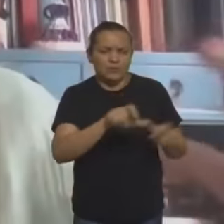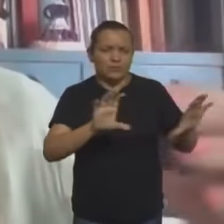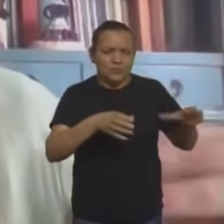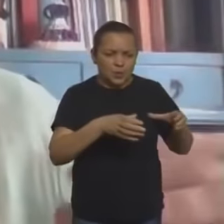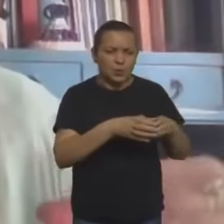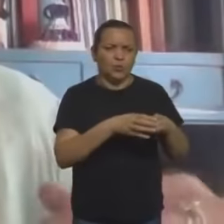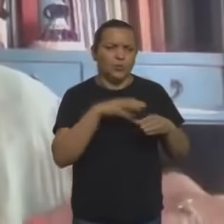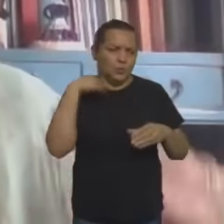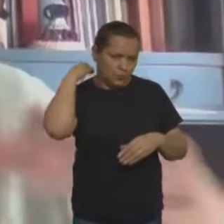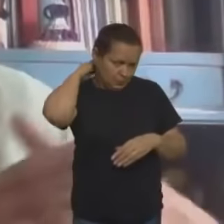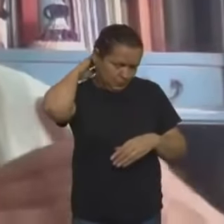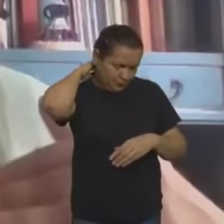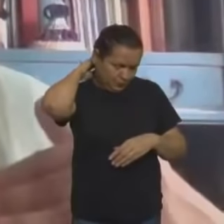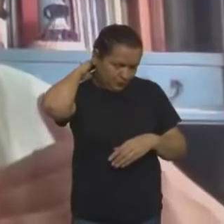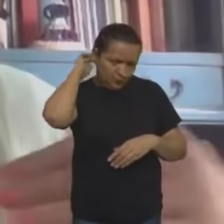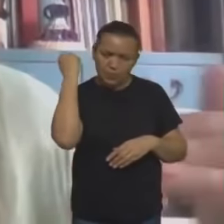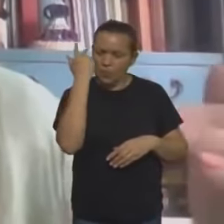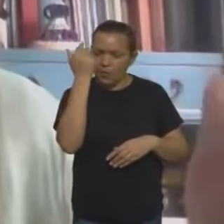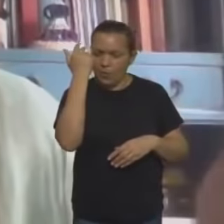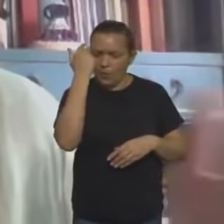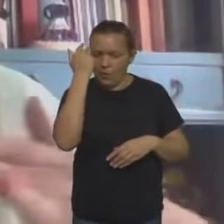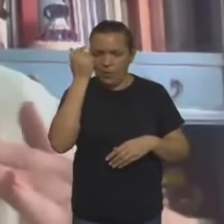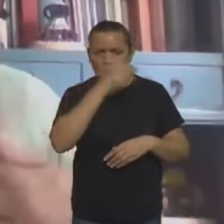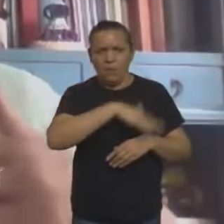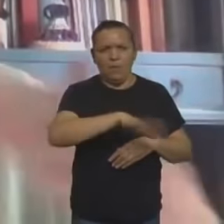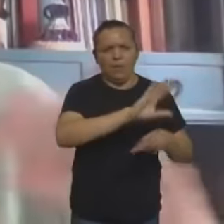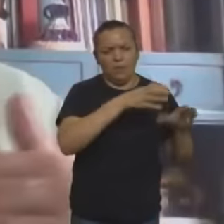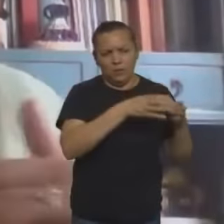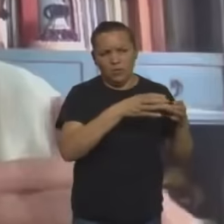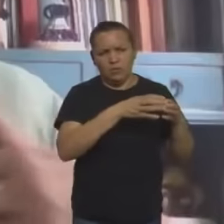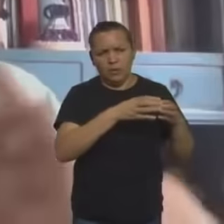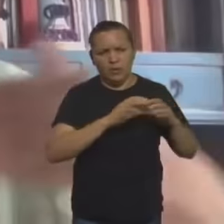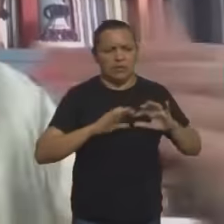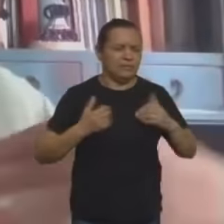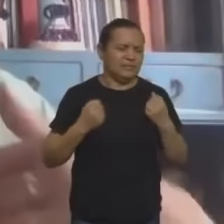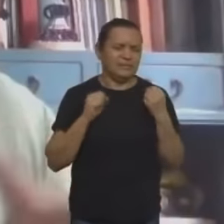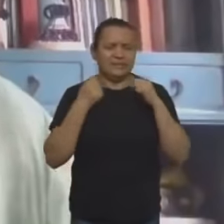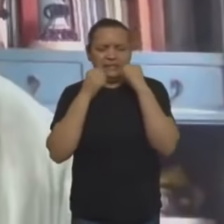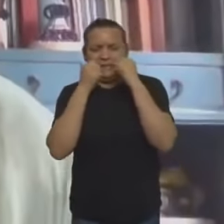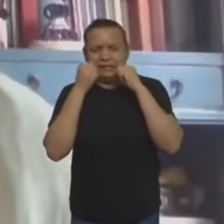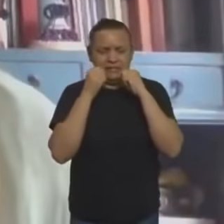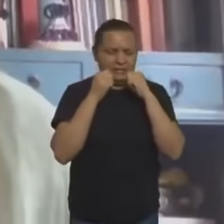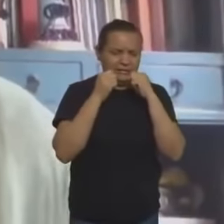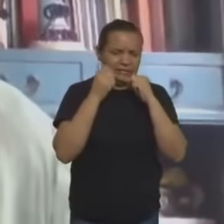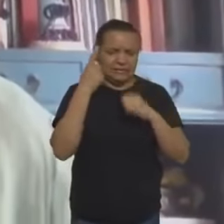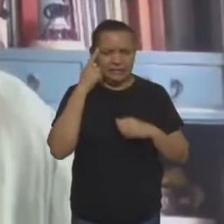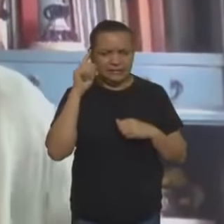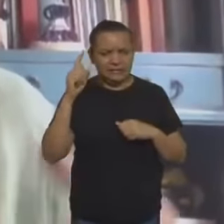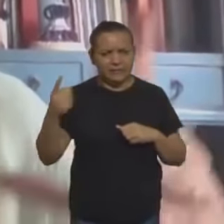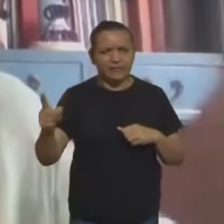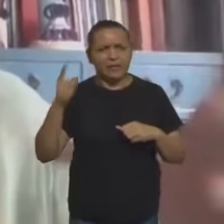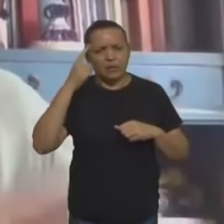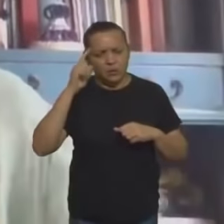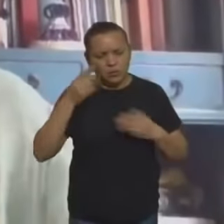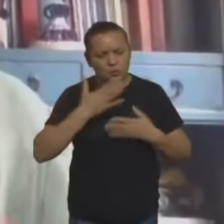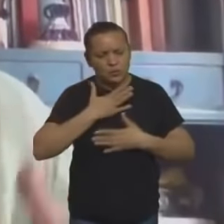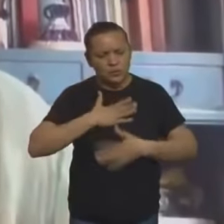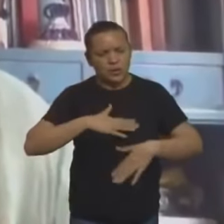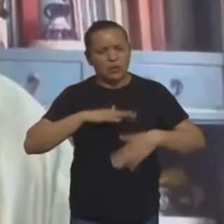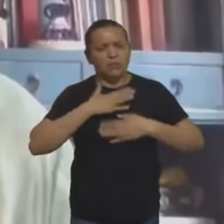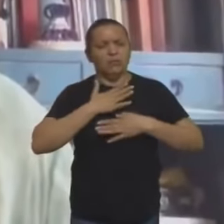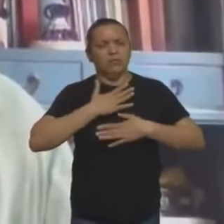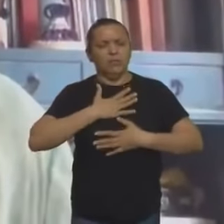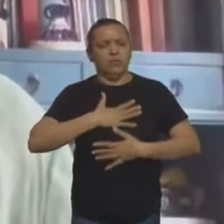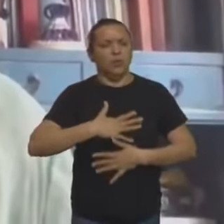assim, mais comuns, né? Para situações comuns de estresse, frustração que a gente vem vivendo ali, de se acalmar, de